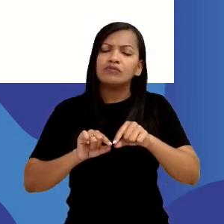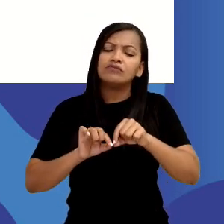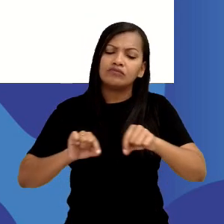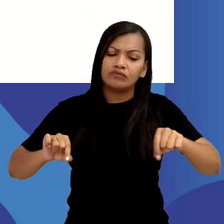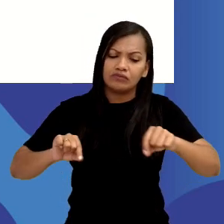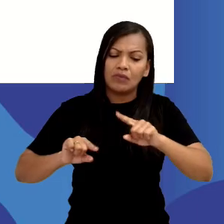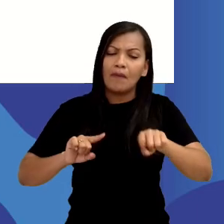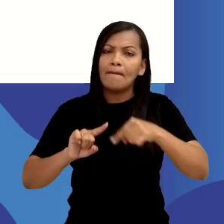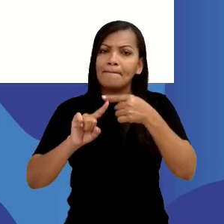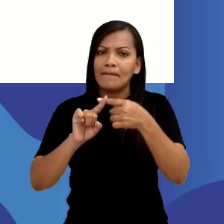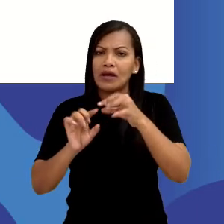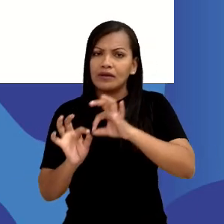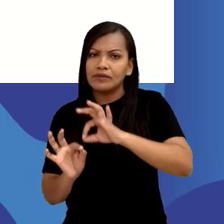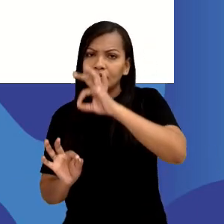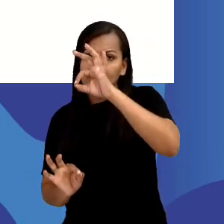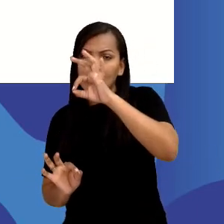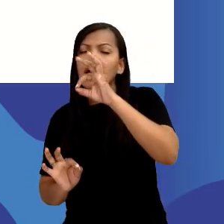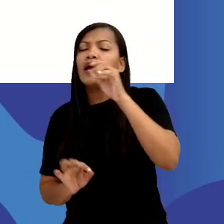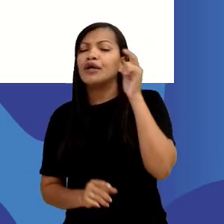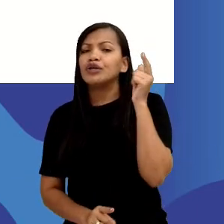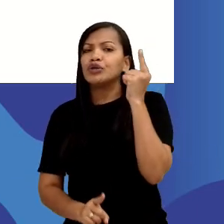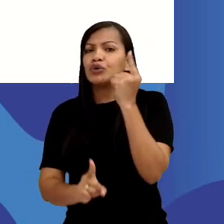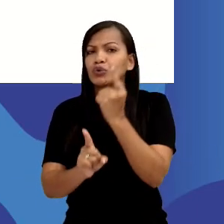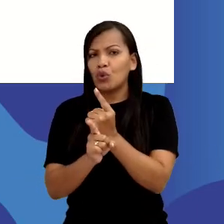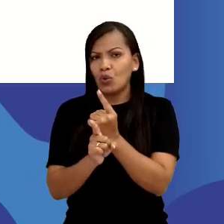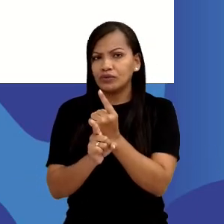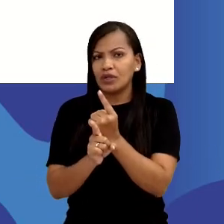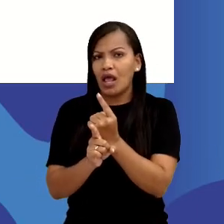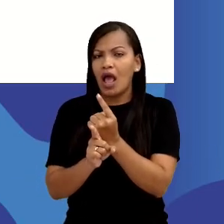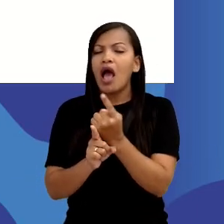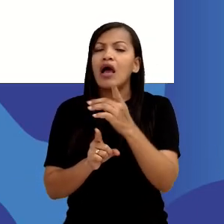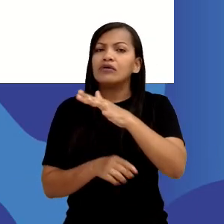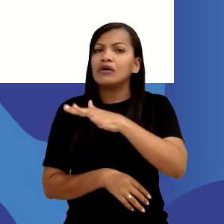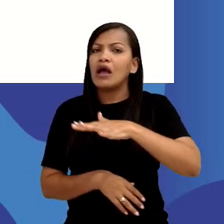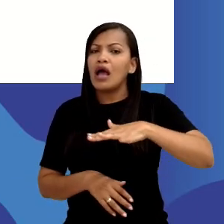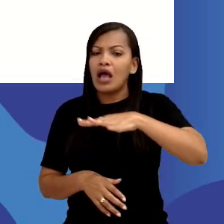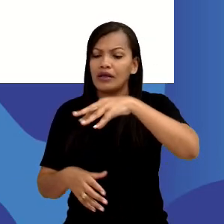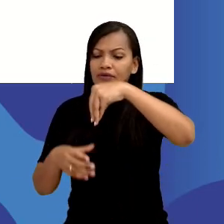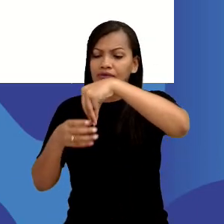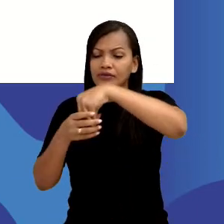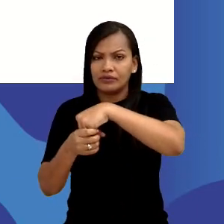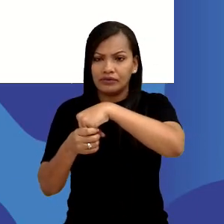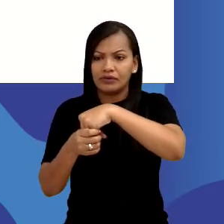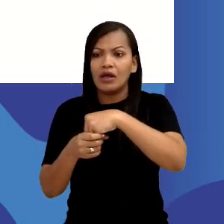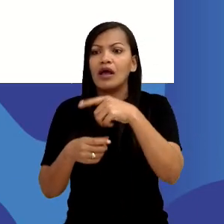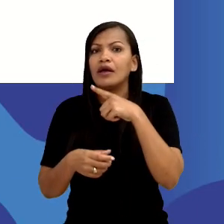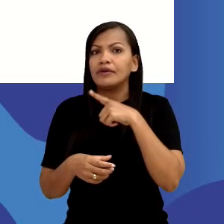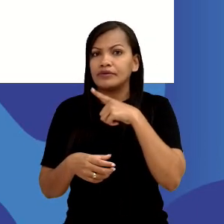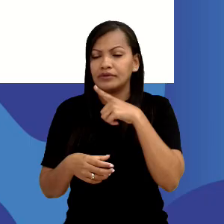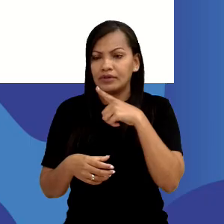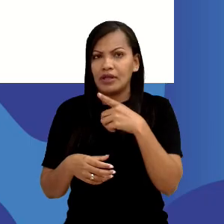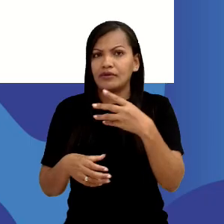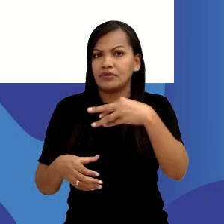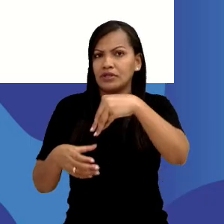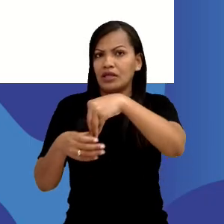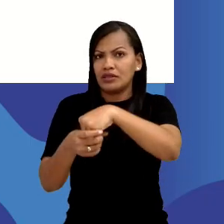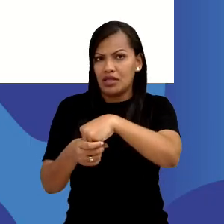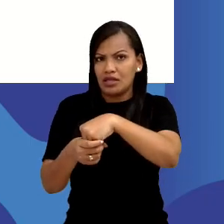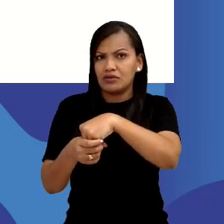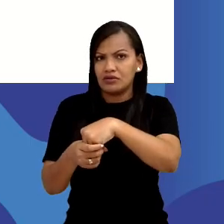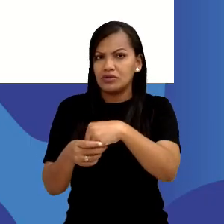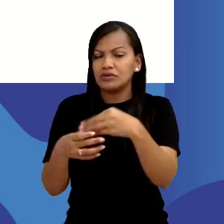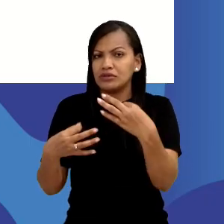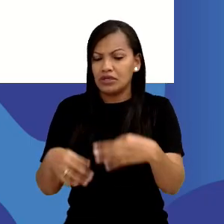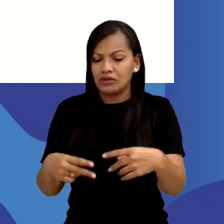vou encontrar a medida da área. Lembrando que quando a gente está falando da área, a gente está falando daquela parte interior a